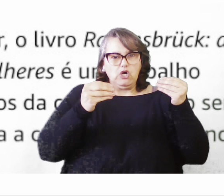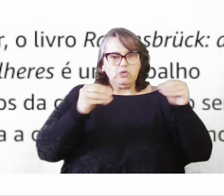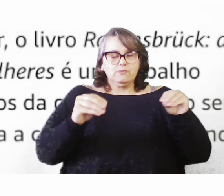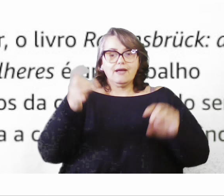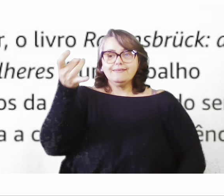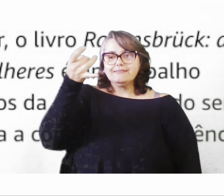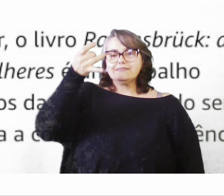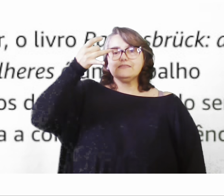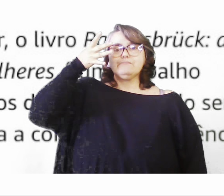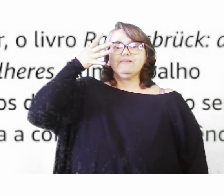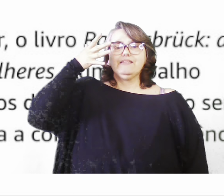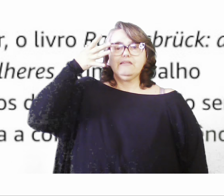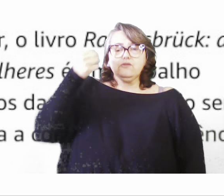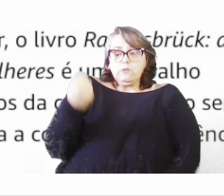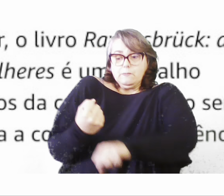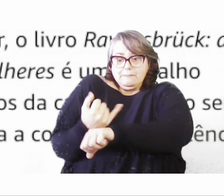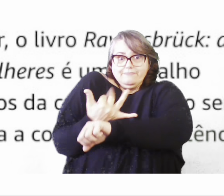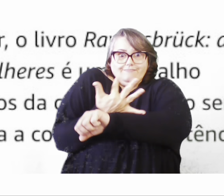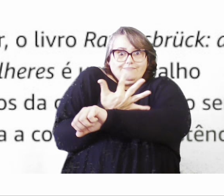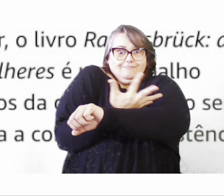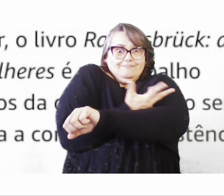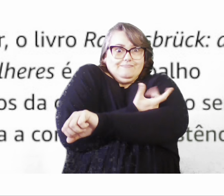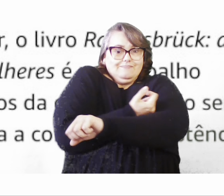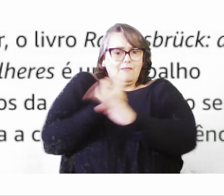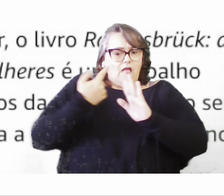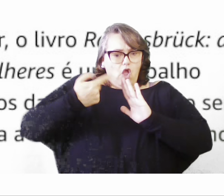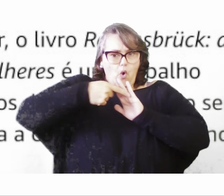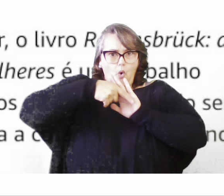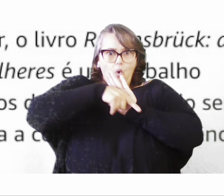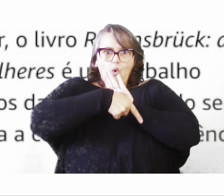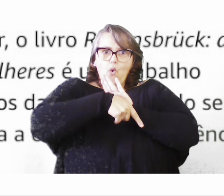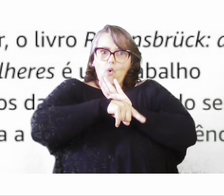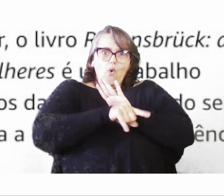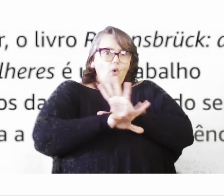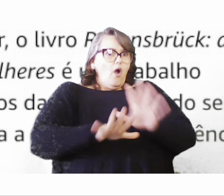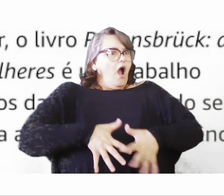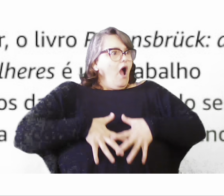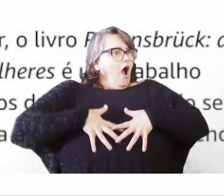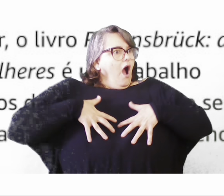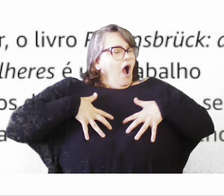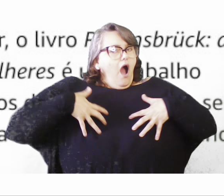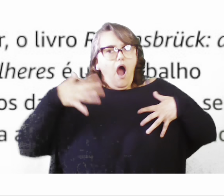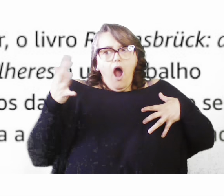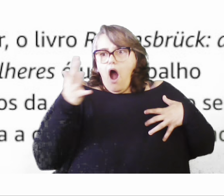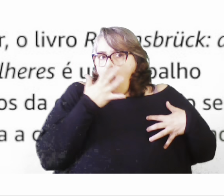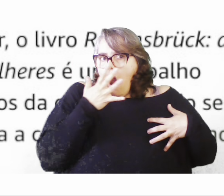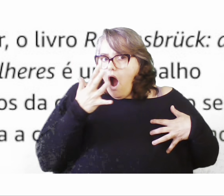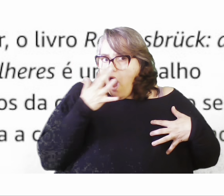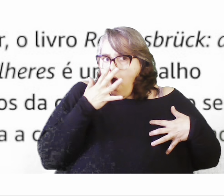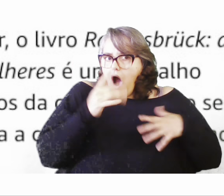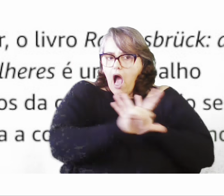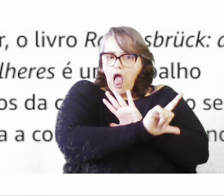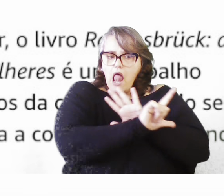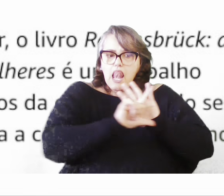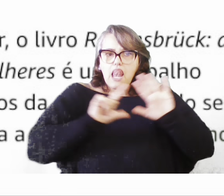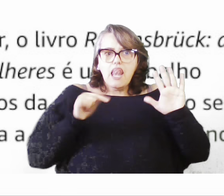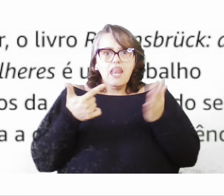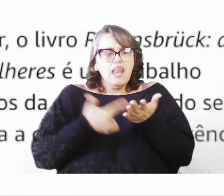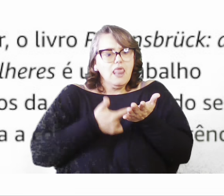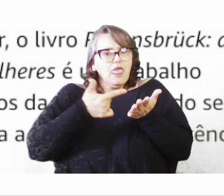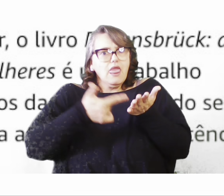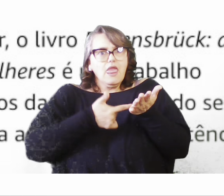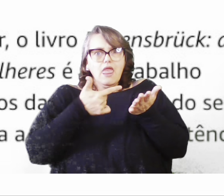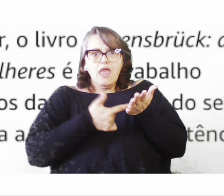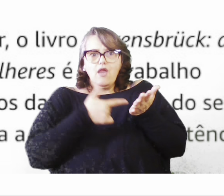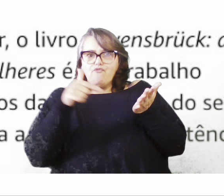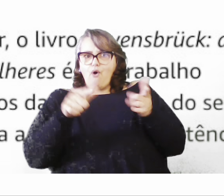evoluiu. Inspirador, arrepiante e profundamente comovedor, o livro Ravensbrück,